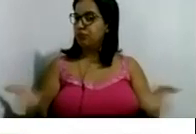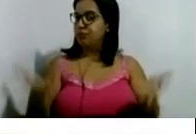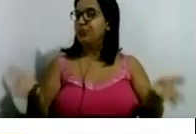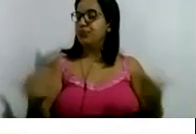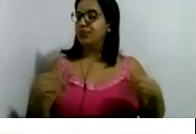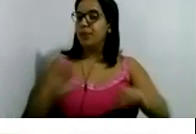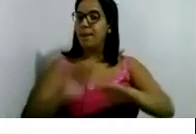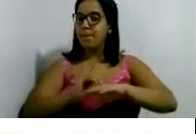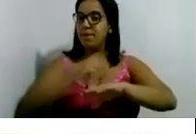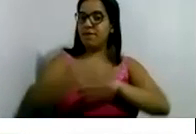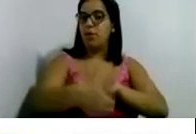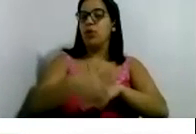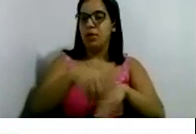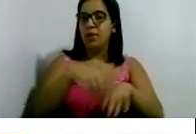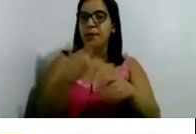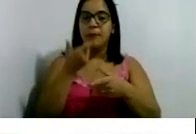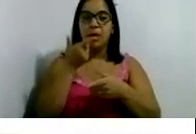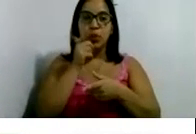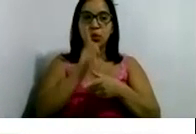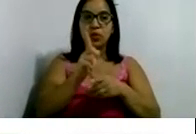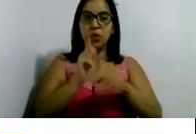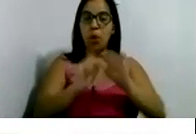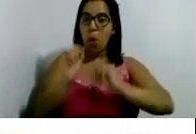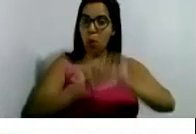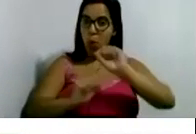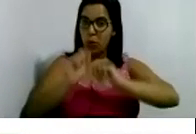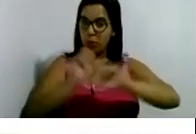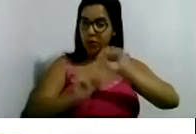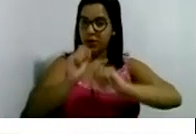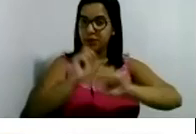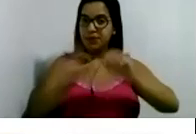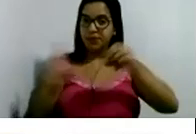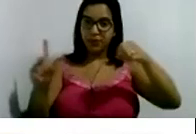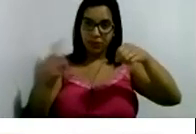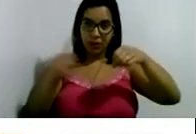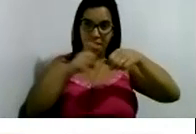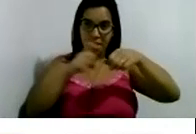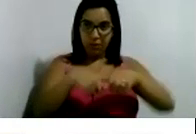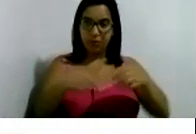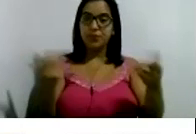meio externo para que possa haver uma fecundação.